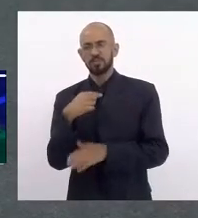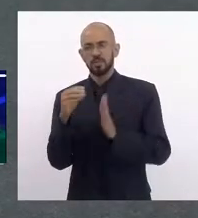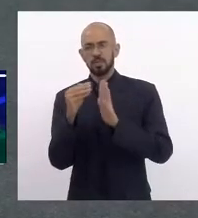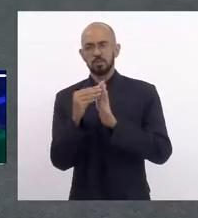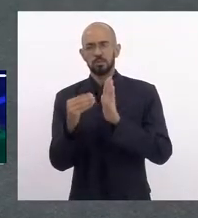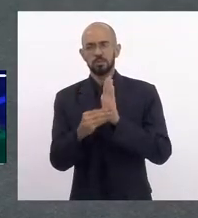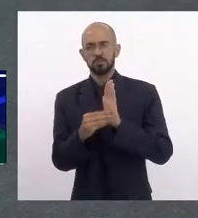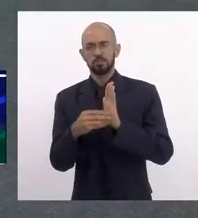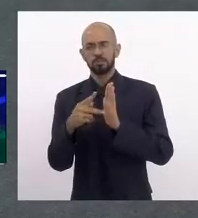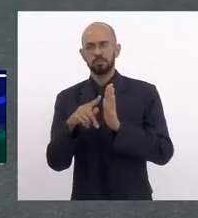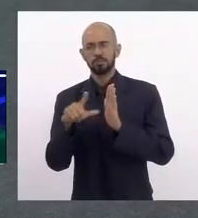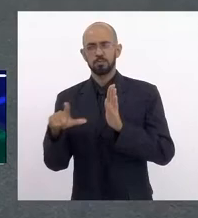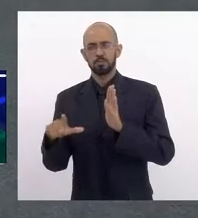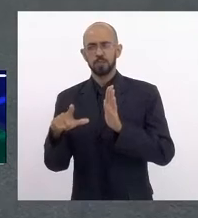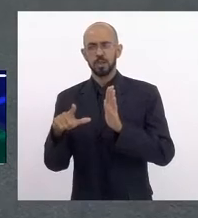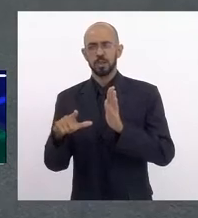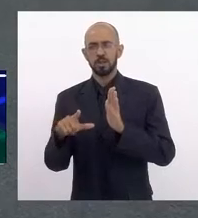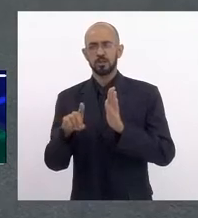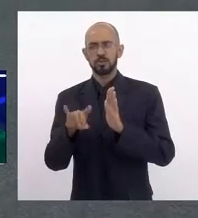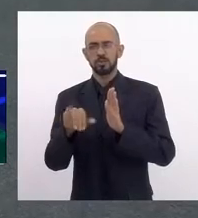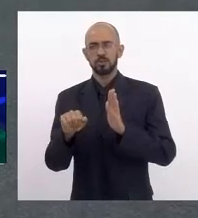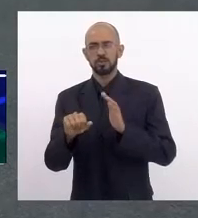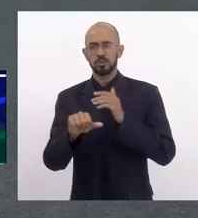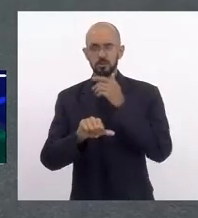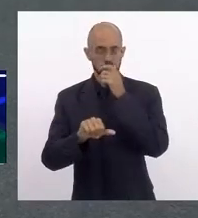dessa matéria no dia